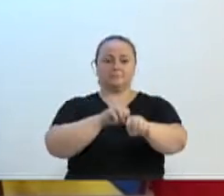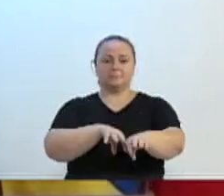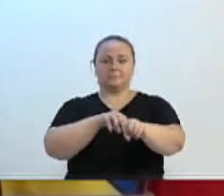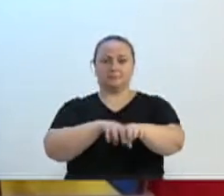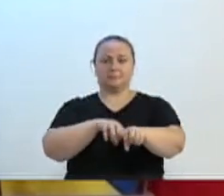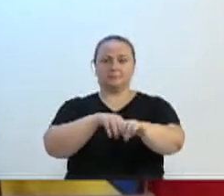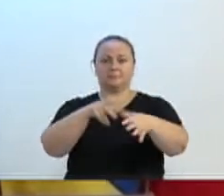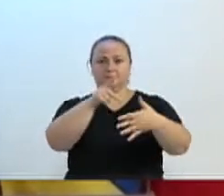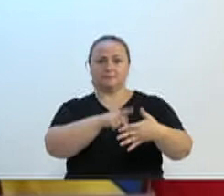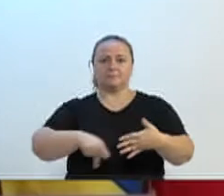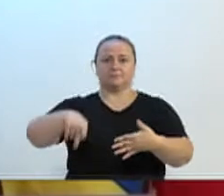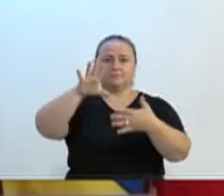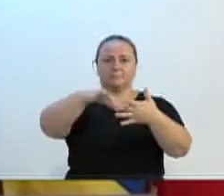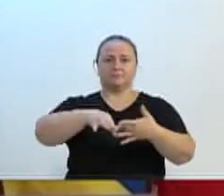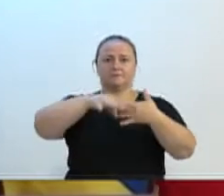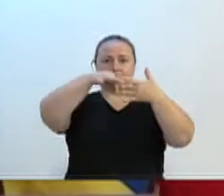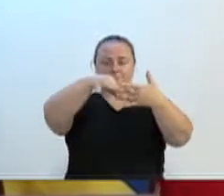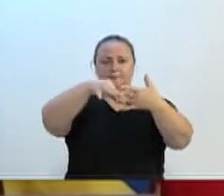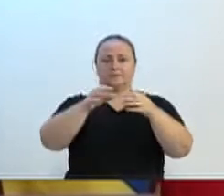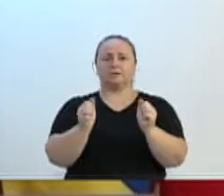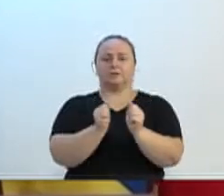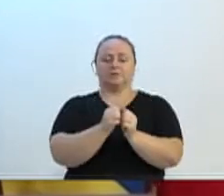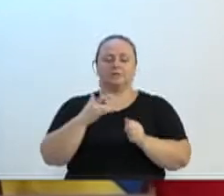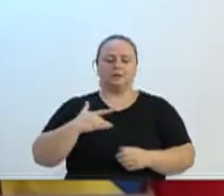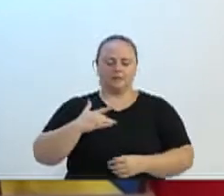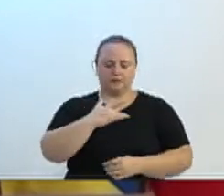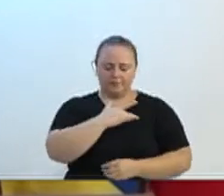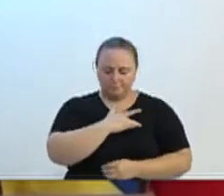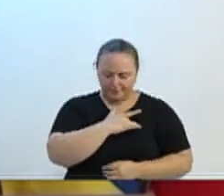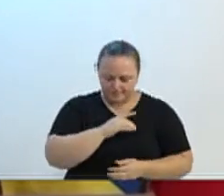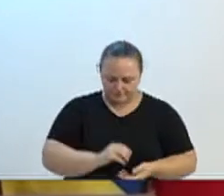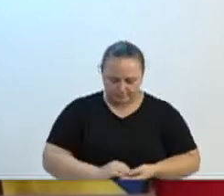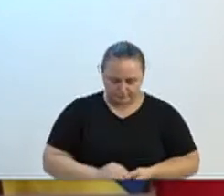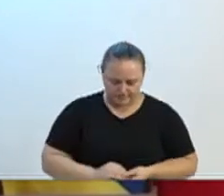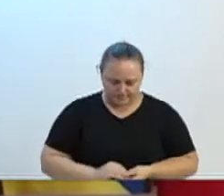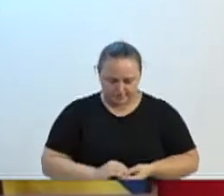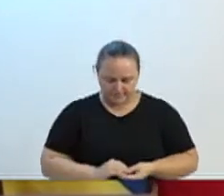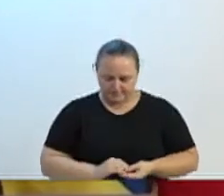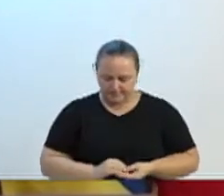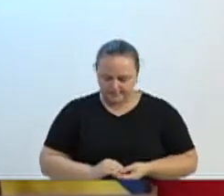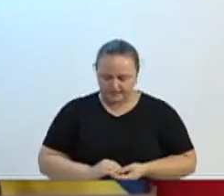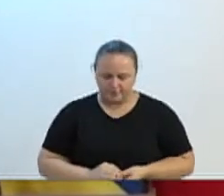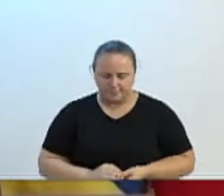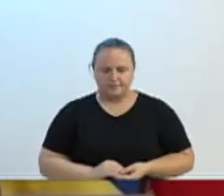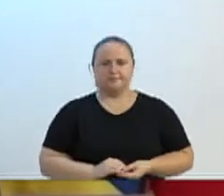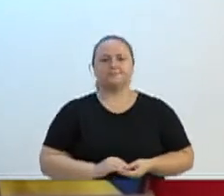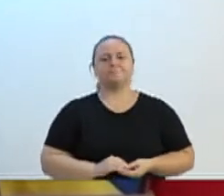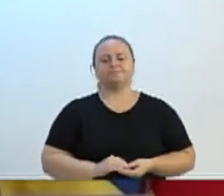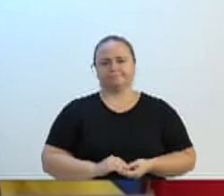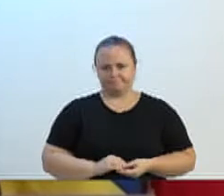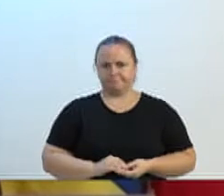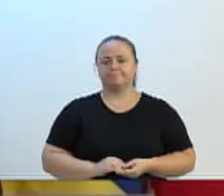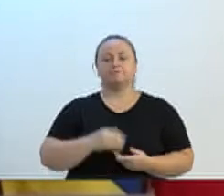pilar aliado ao da saúde. Não podemos deixar de lado esse pleito. As